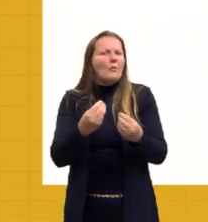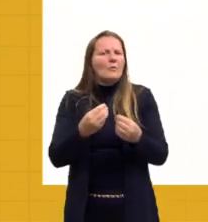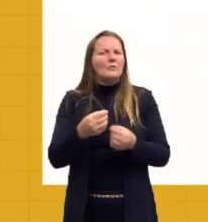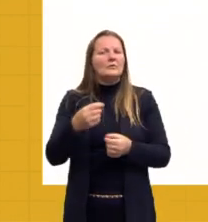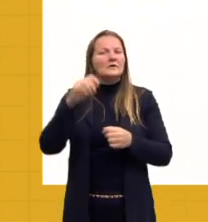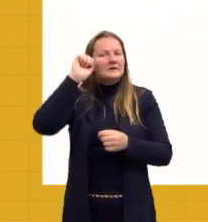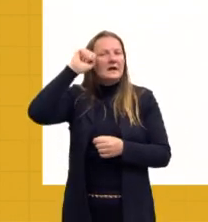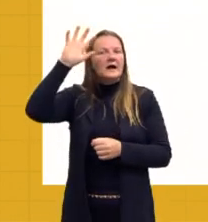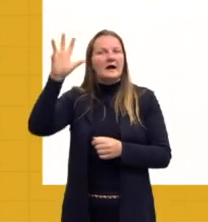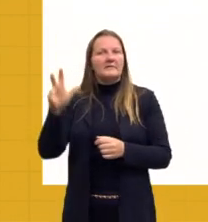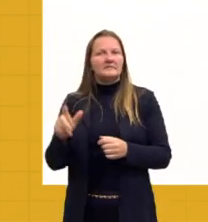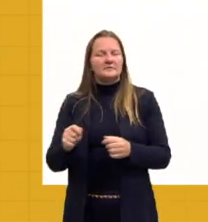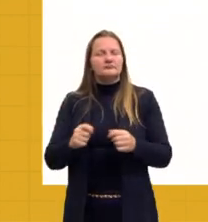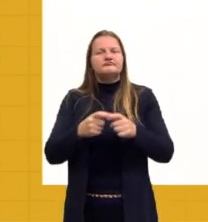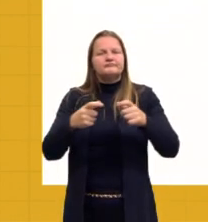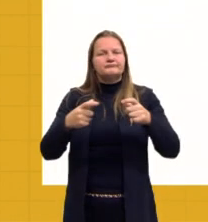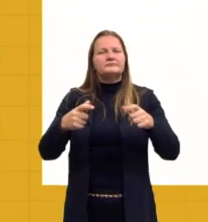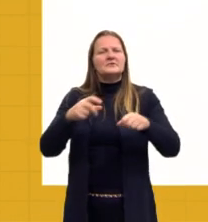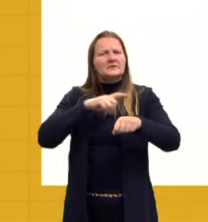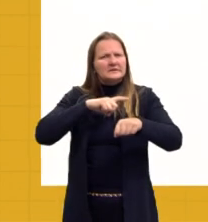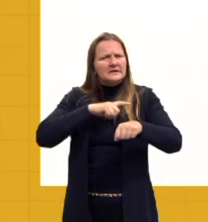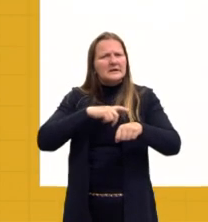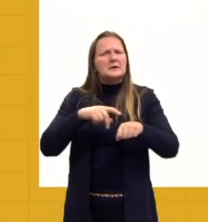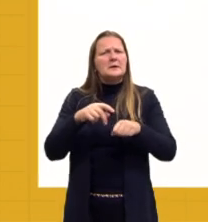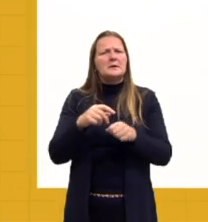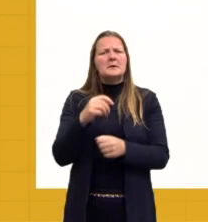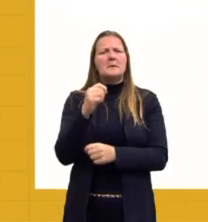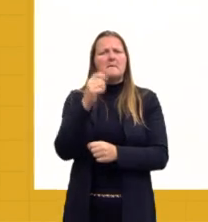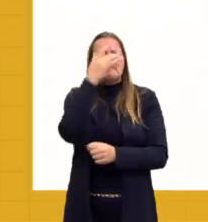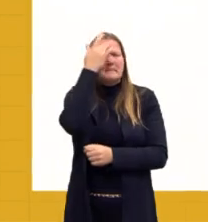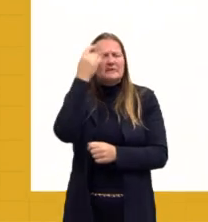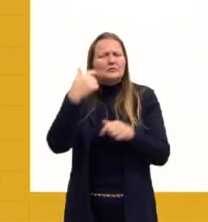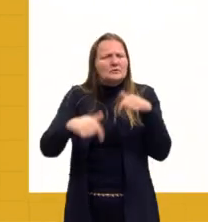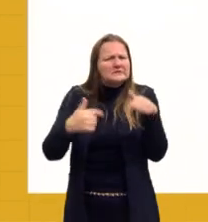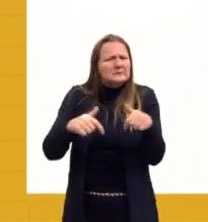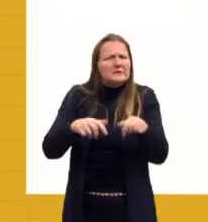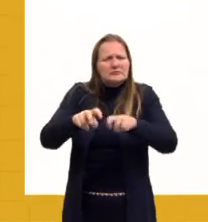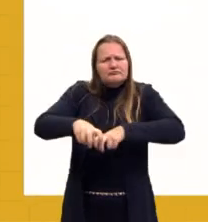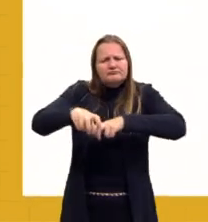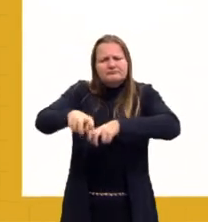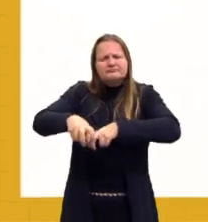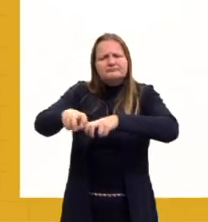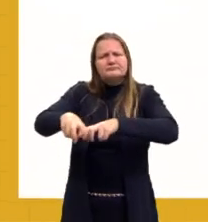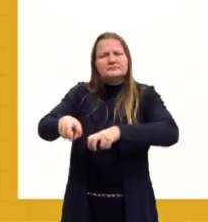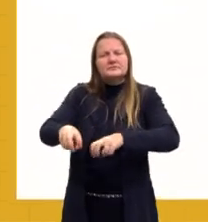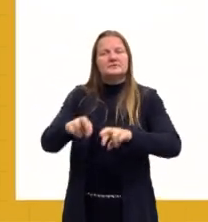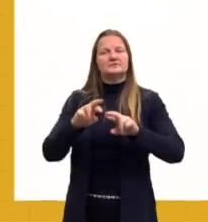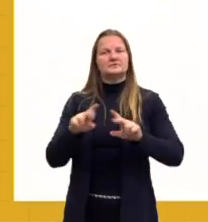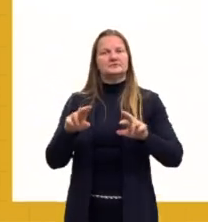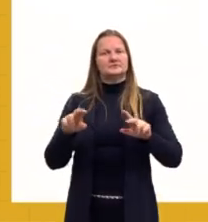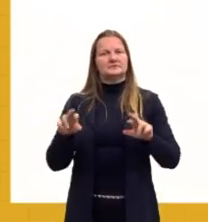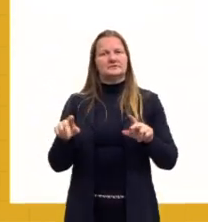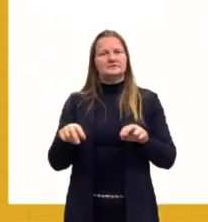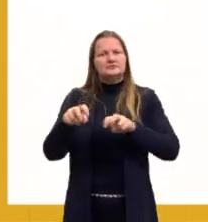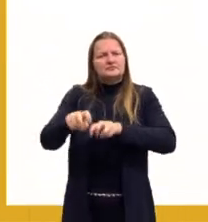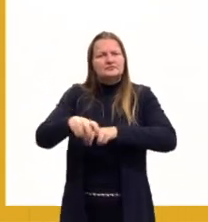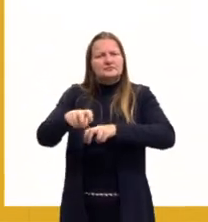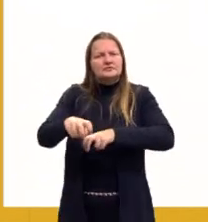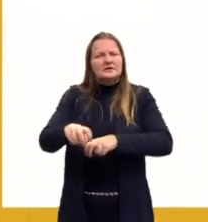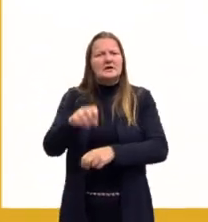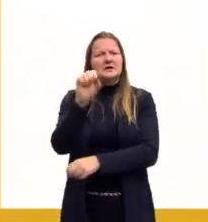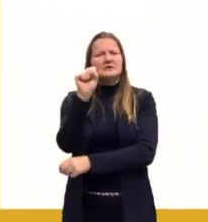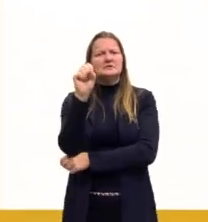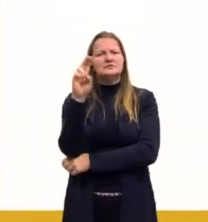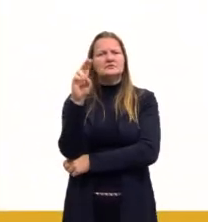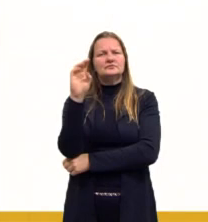maioria né é formado Então por pastores e agricultores mas essa agricultura que nós temos é aquela agricultura de